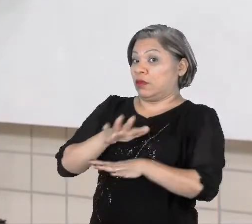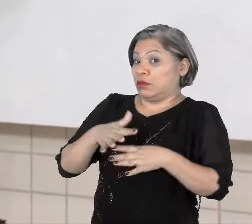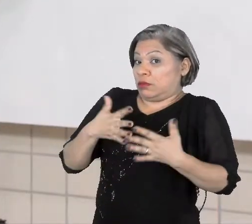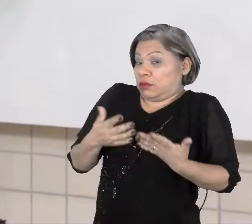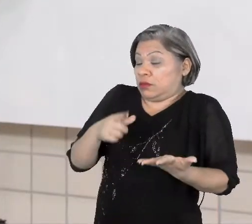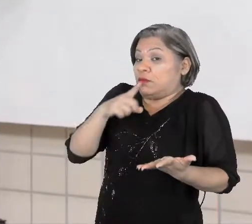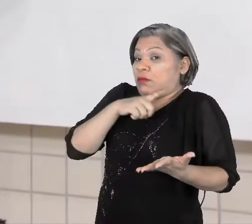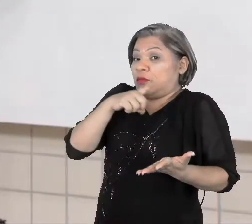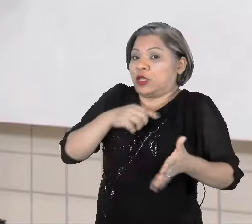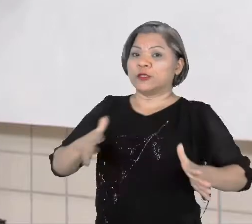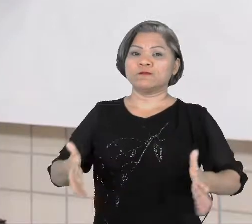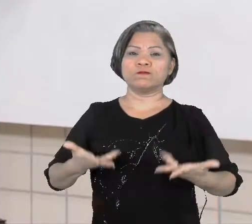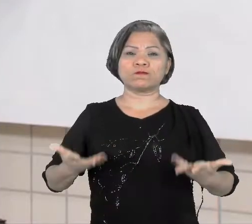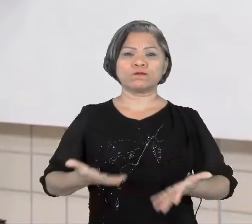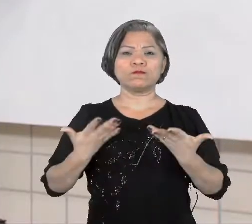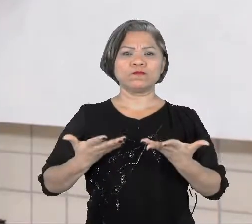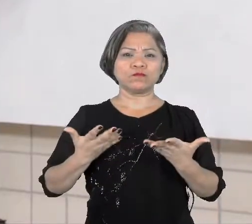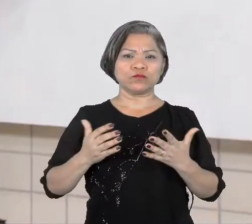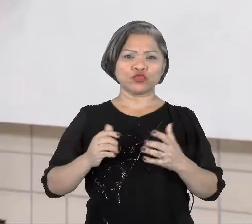intenso para